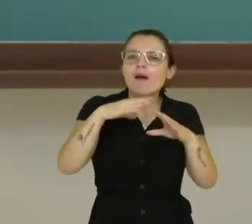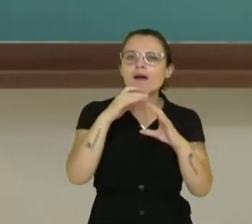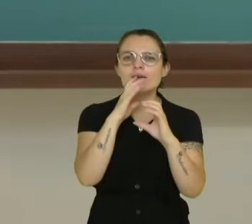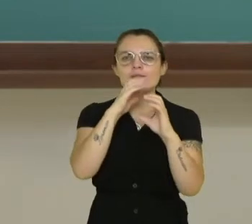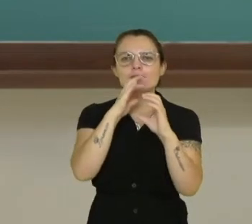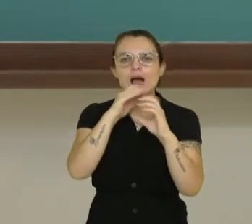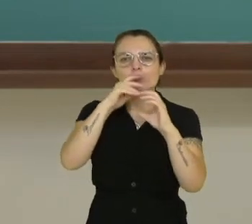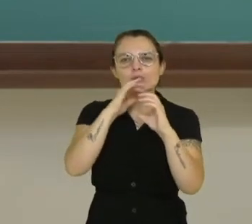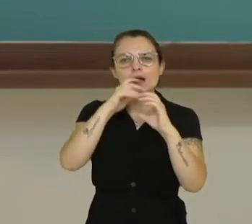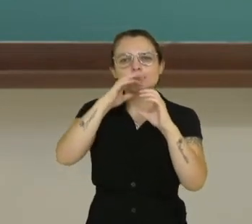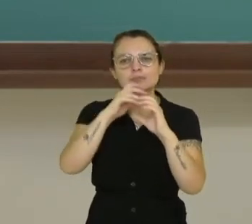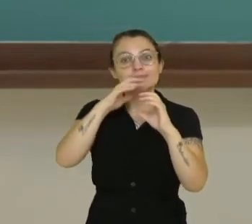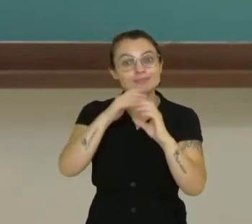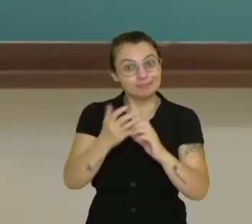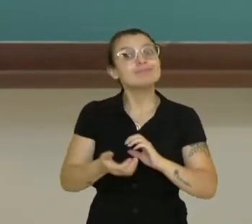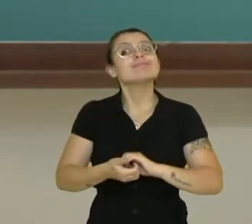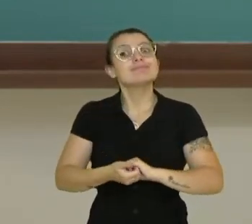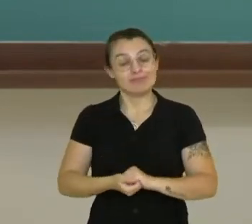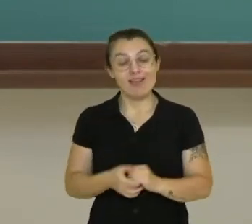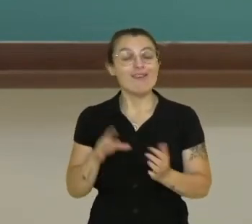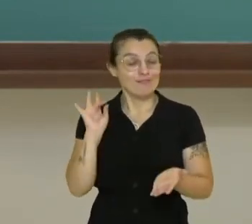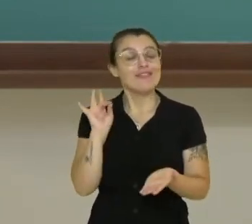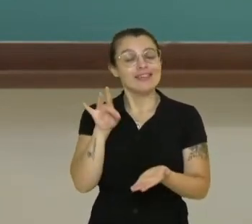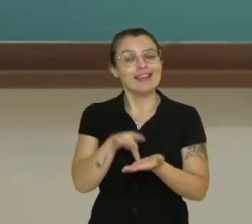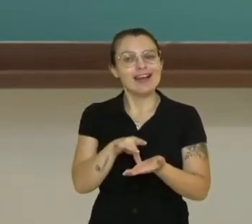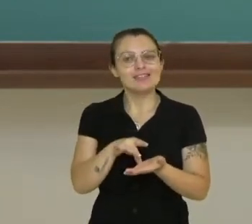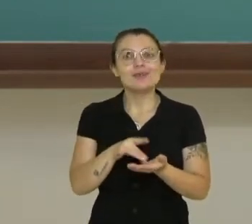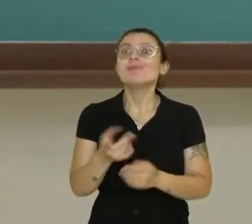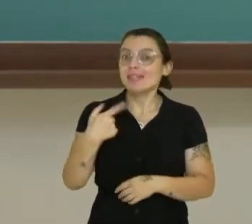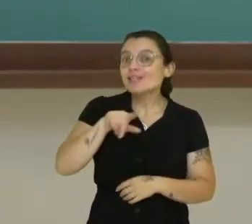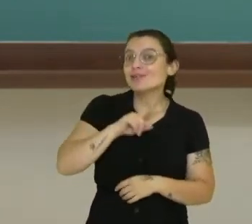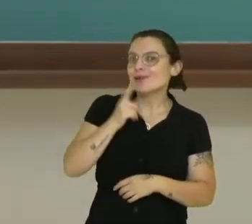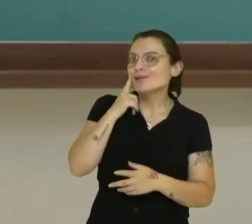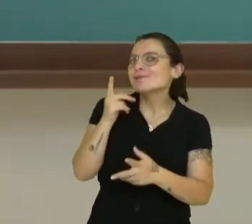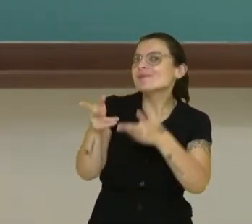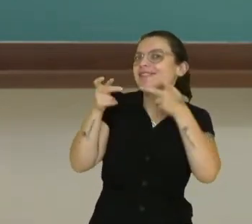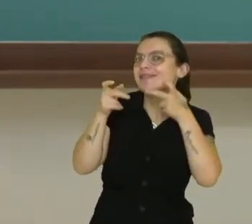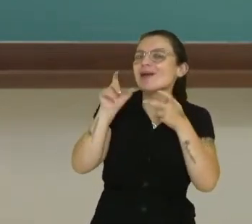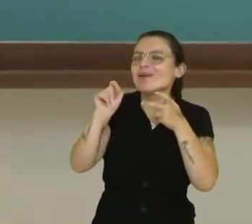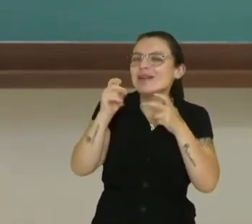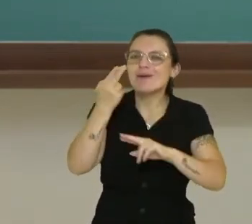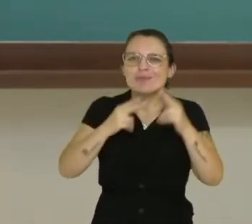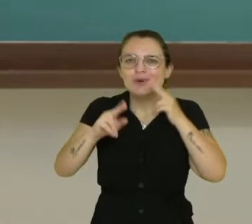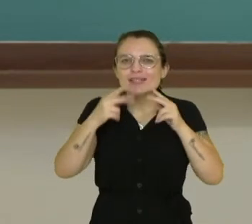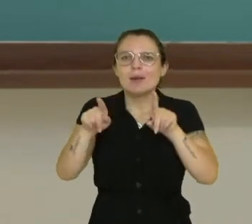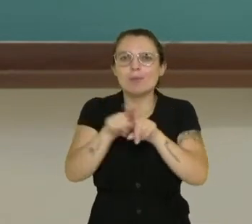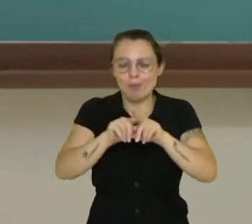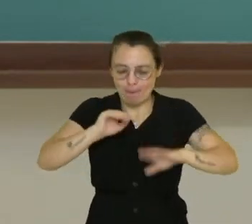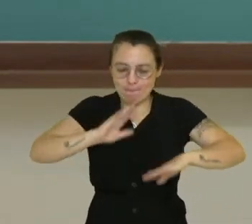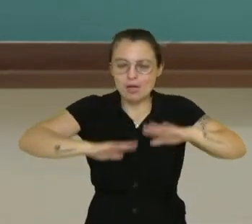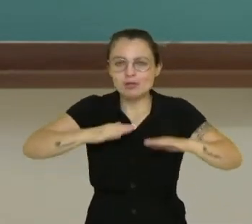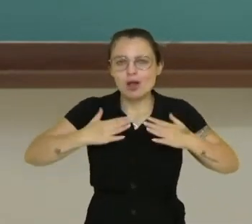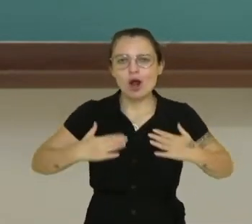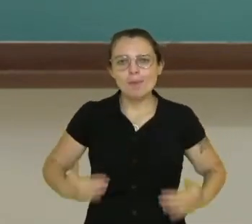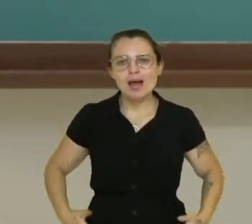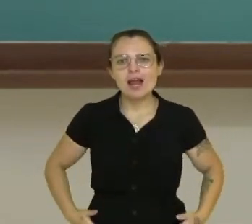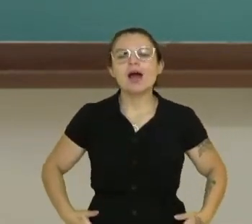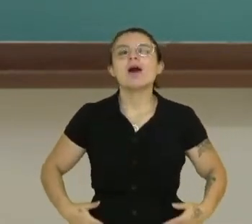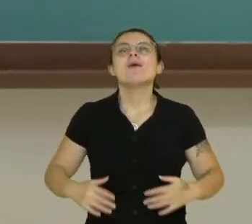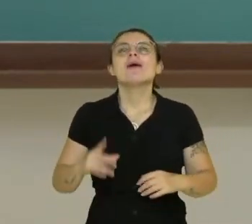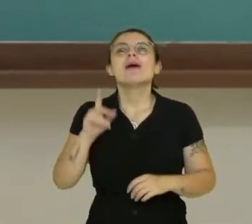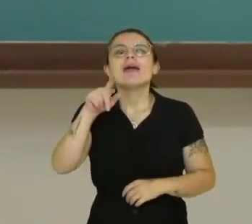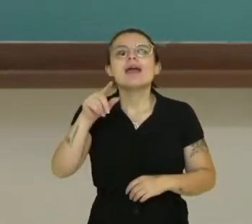antiguidade nós vamos perceber também que a produção musical, a produção sonora da percussão corporal, é uma das primeiras formas